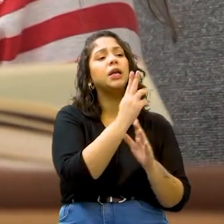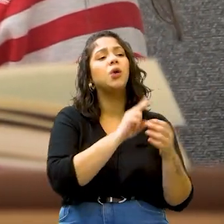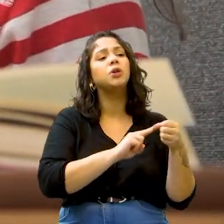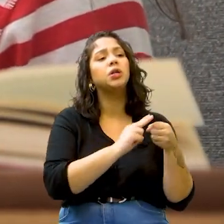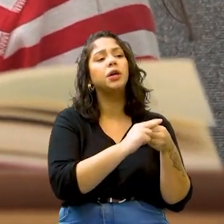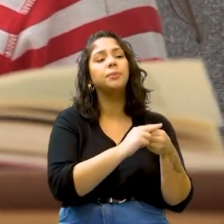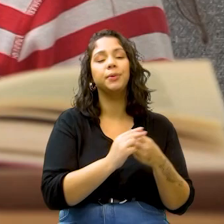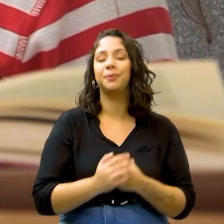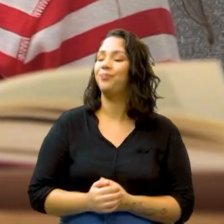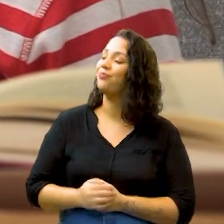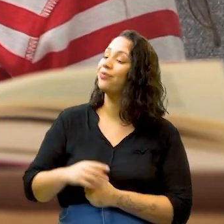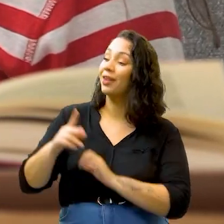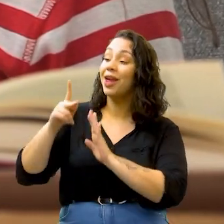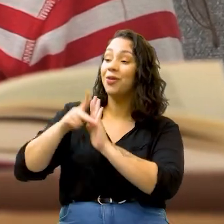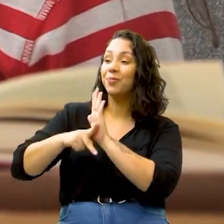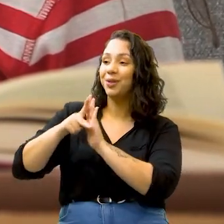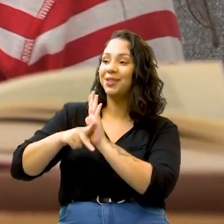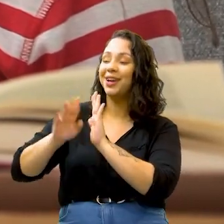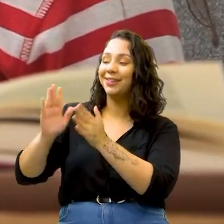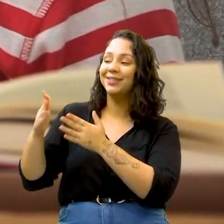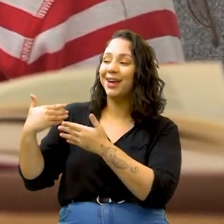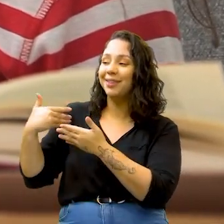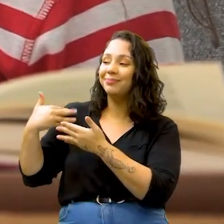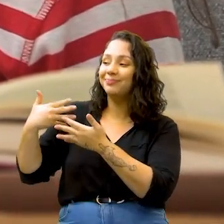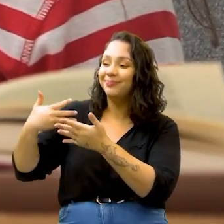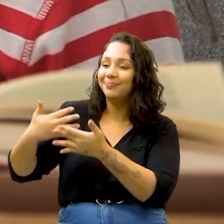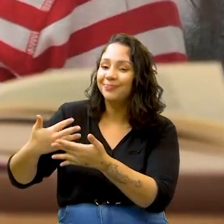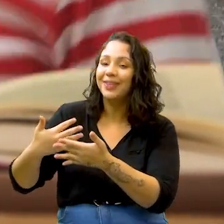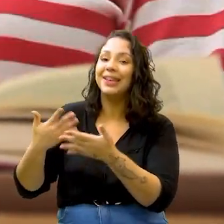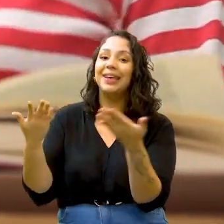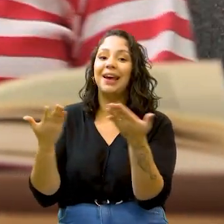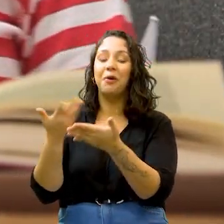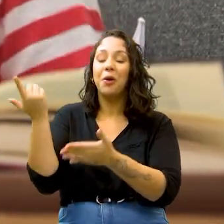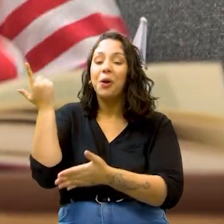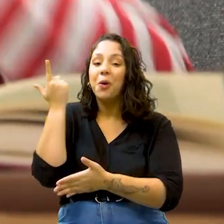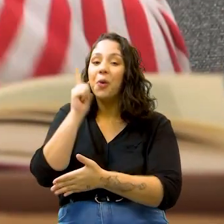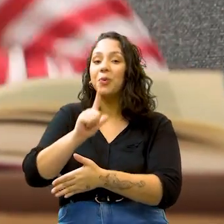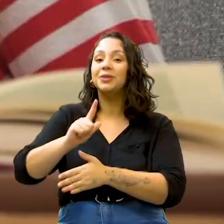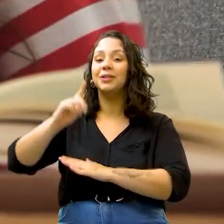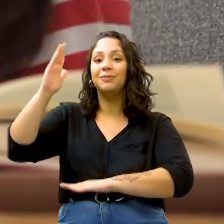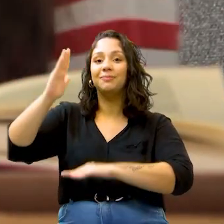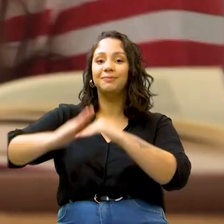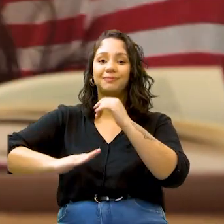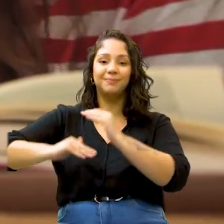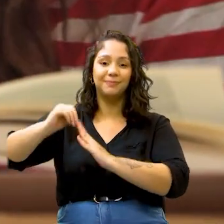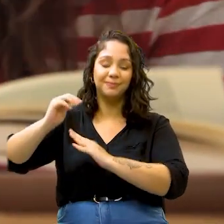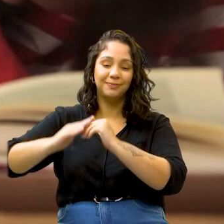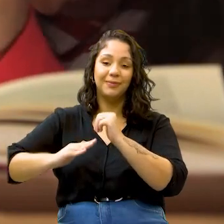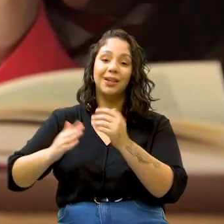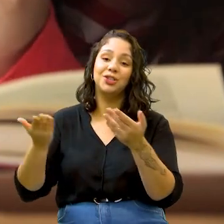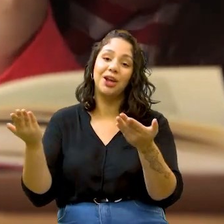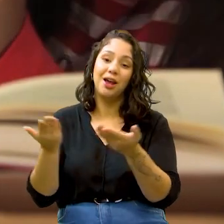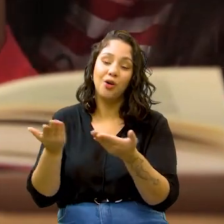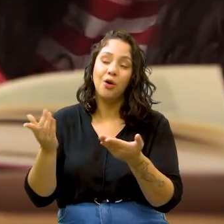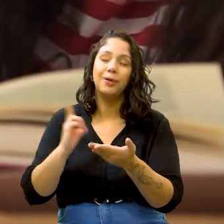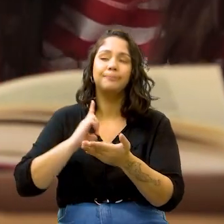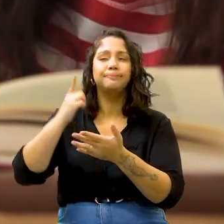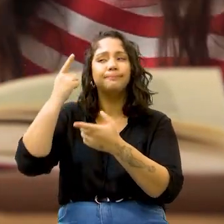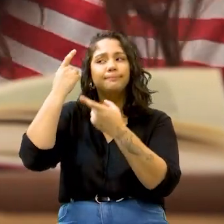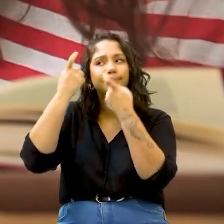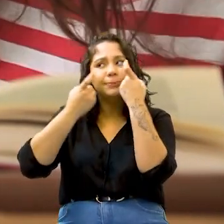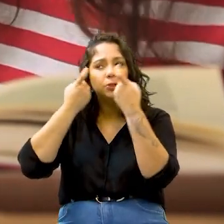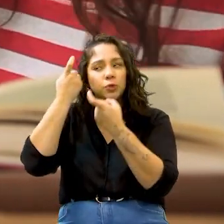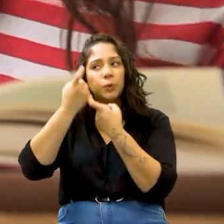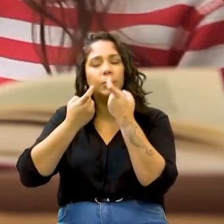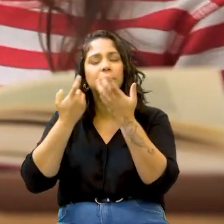Unicamp Ah esse é um projeto que nós estávamos acalentando algum tempo e finalmente conseguimos colocar de pé nós vamos